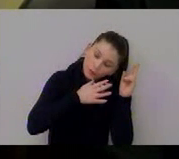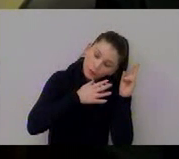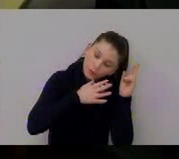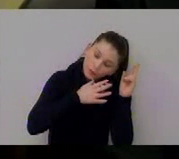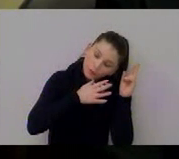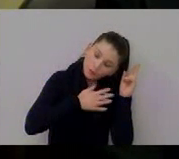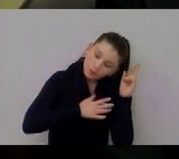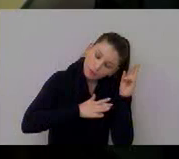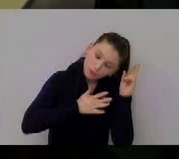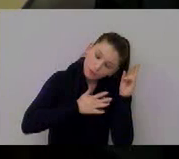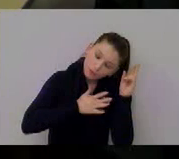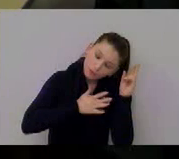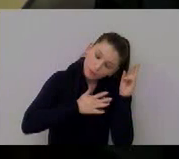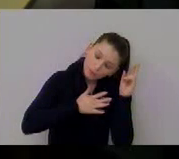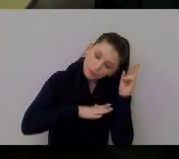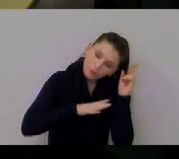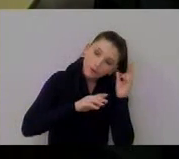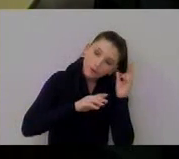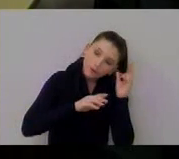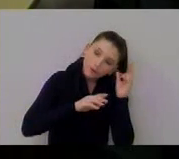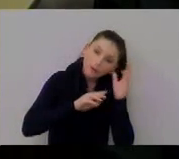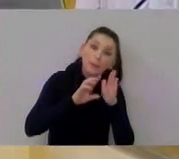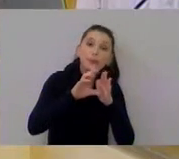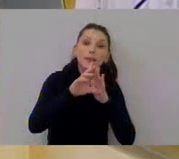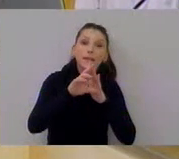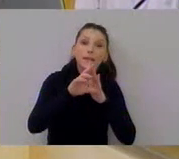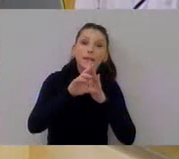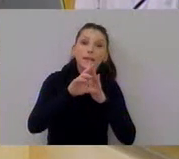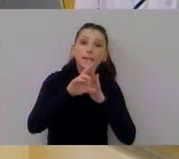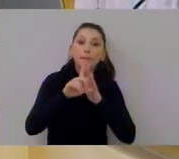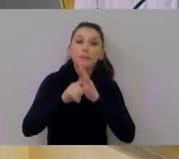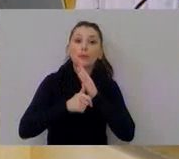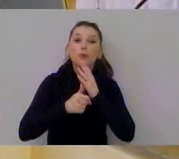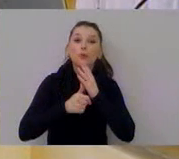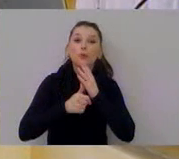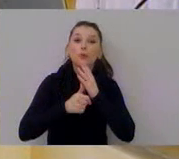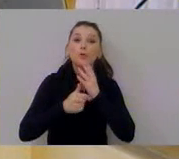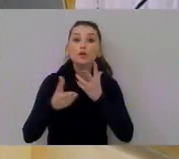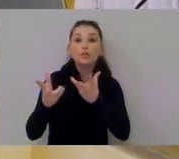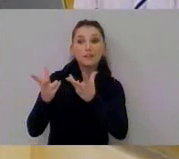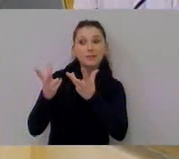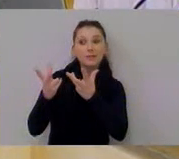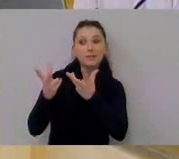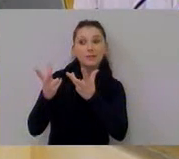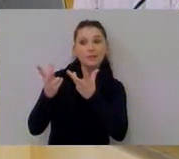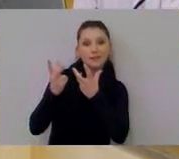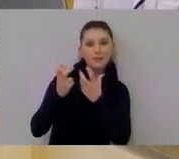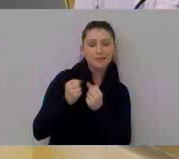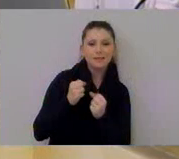pelo serviço prestado aos cidadãos criciomenses?